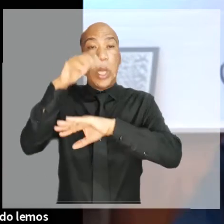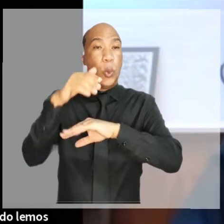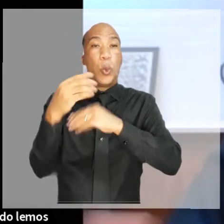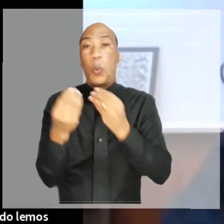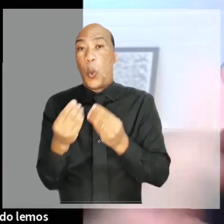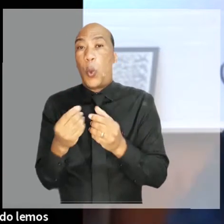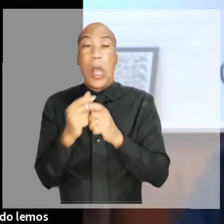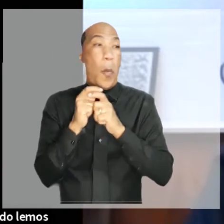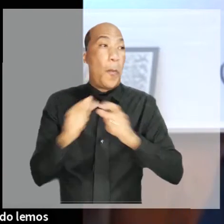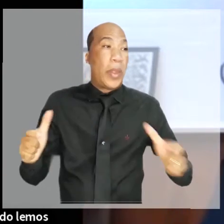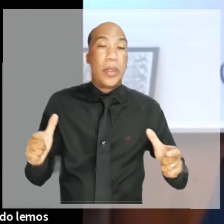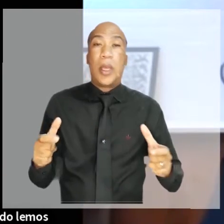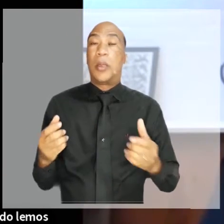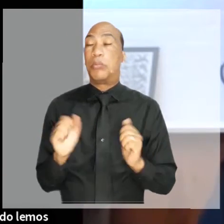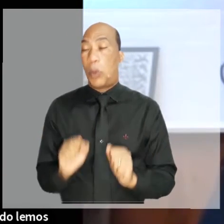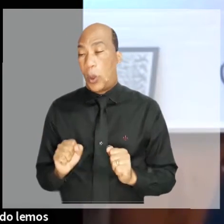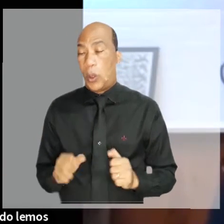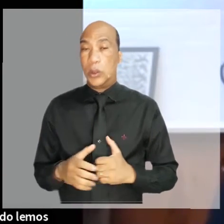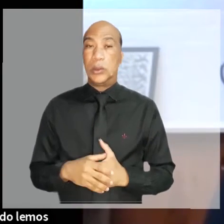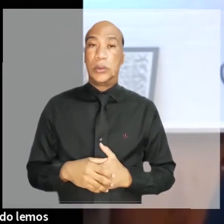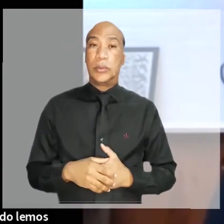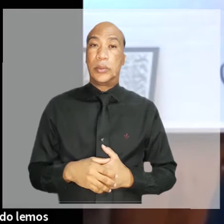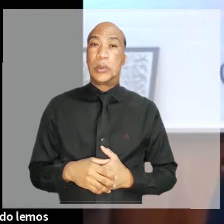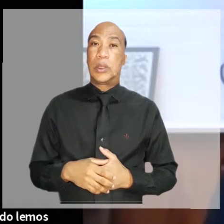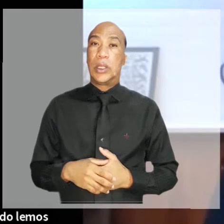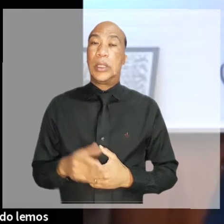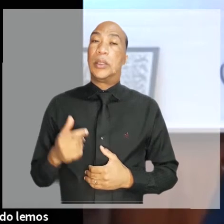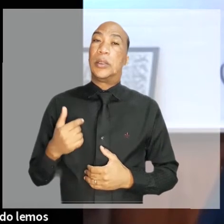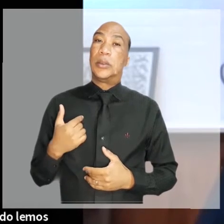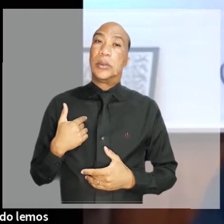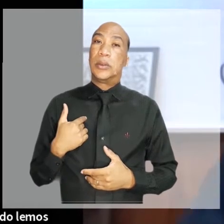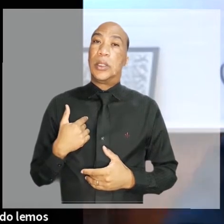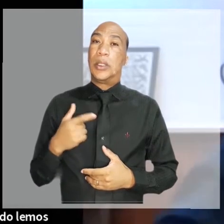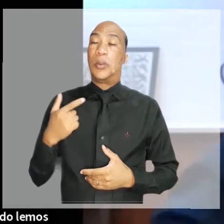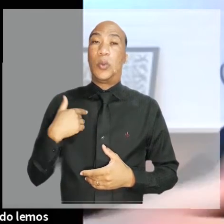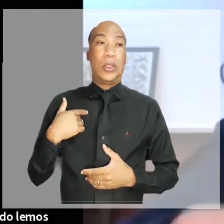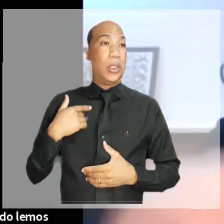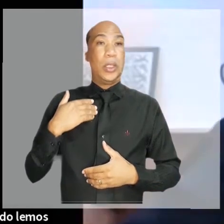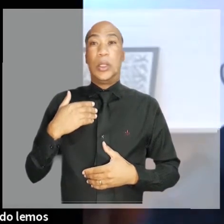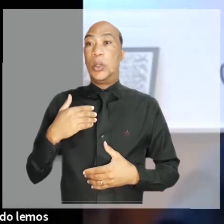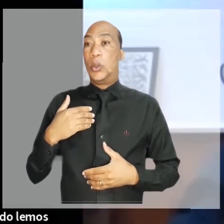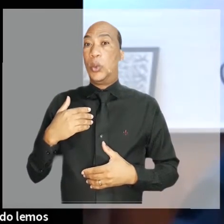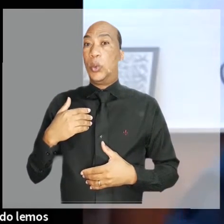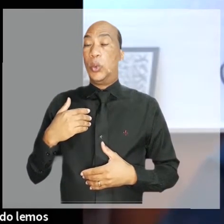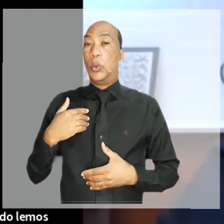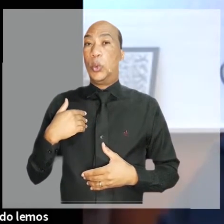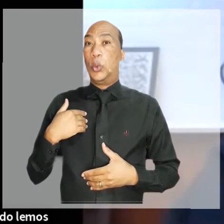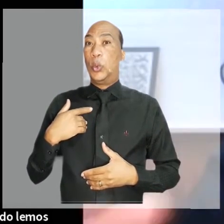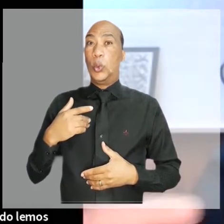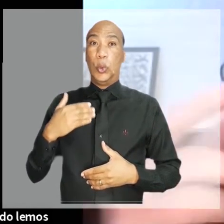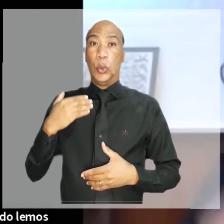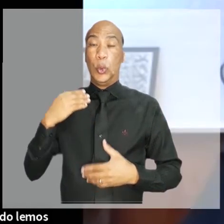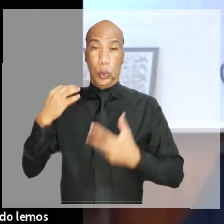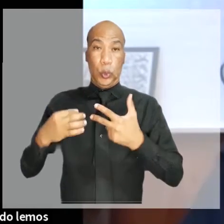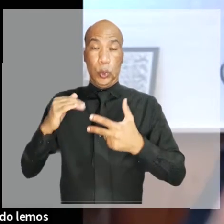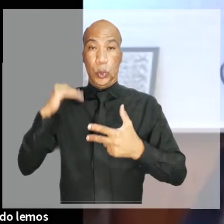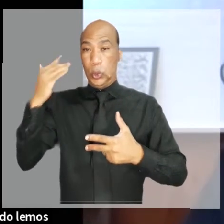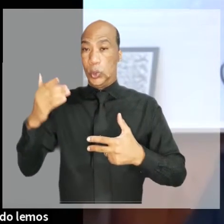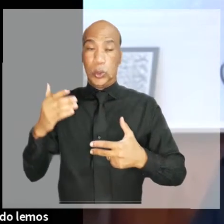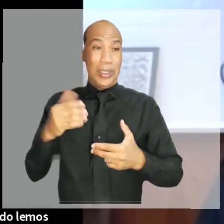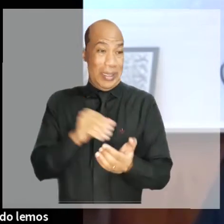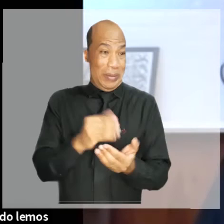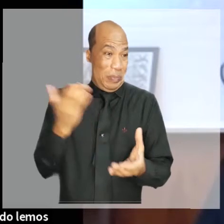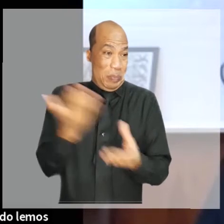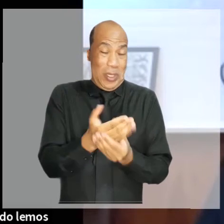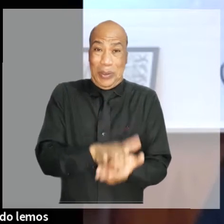milhares de questões, milhões de questões pela raiz, e isso, obviamente, beneficia a sociedade como um todo, que poupa